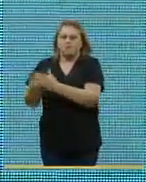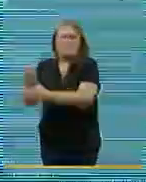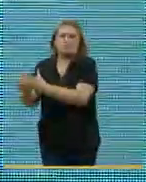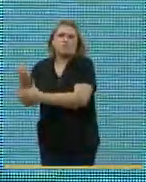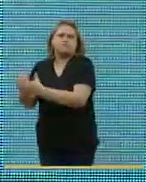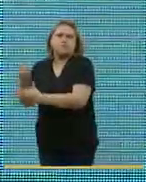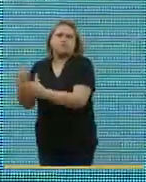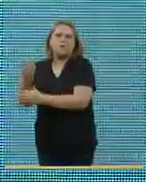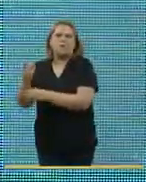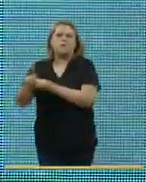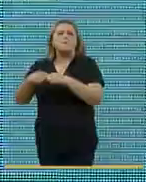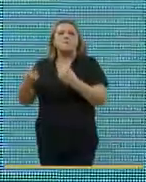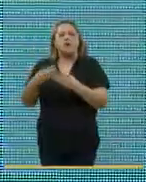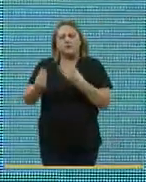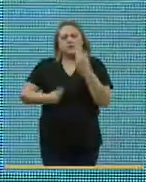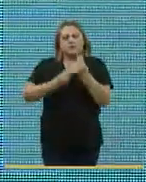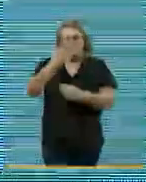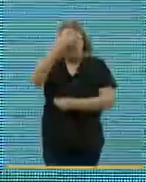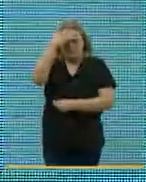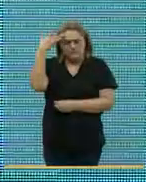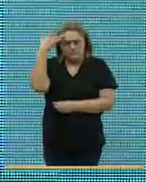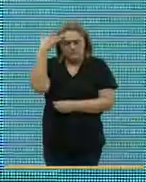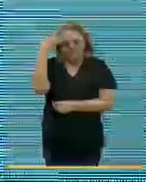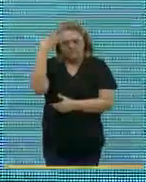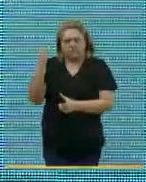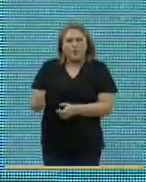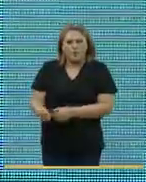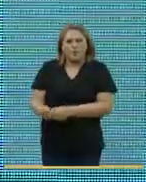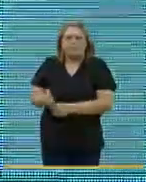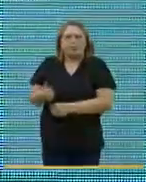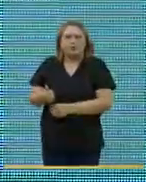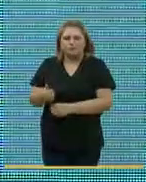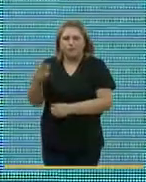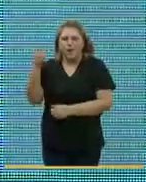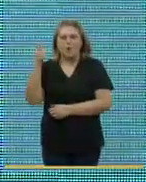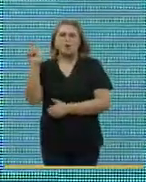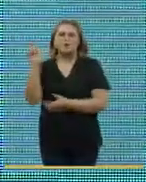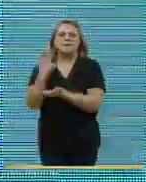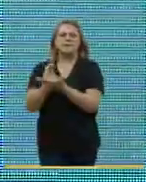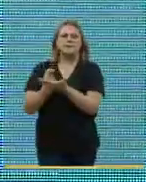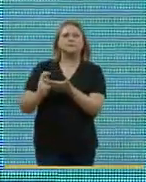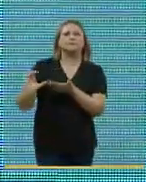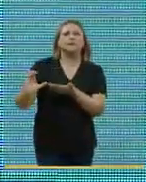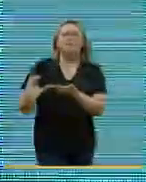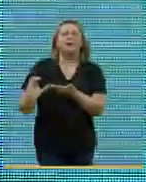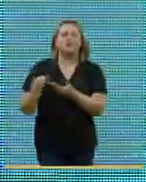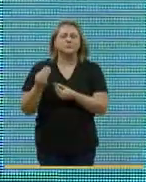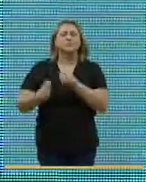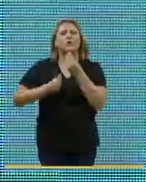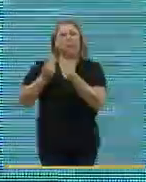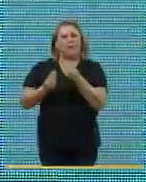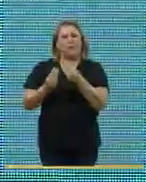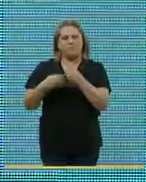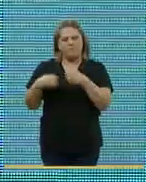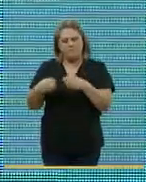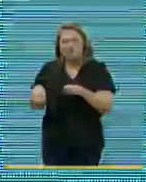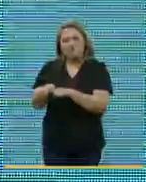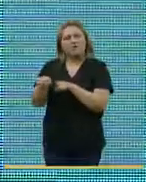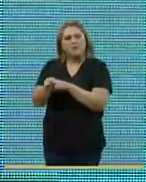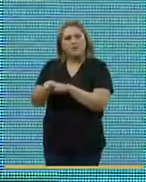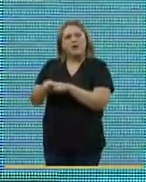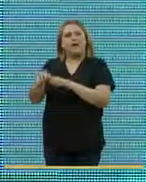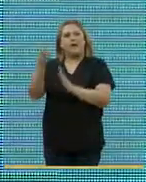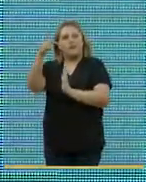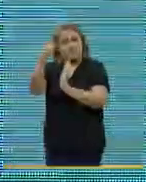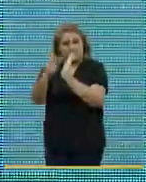pequeno acessar isso de forma privada é preciso fazê lo de forma pública e fazer o programa de compras governamentais e acesso a